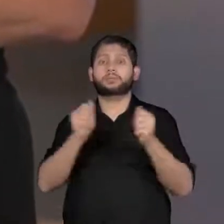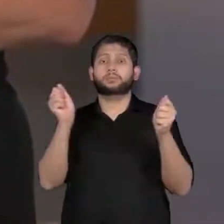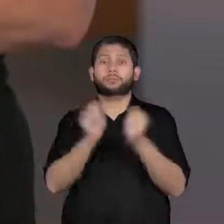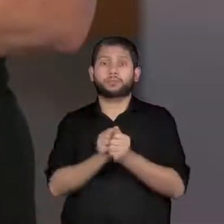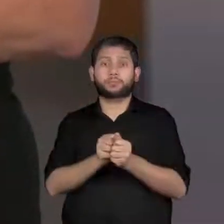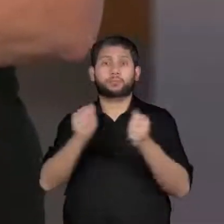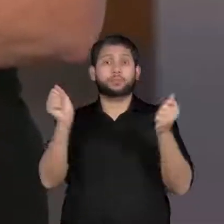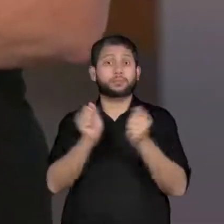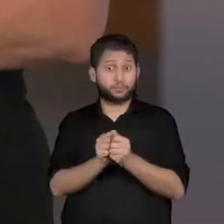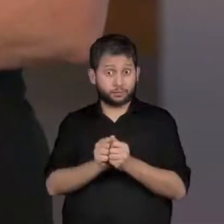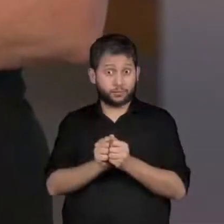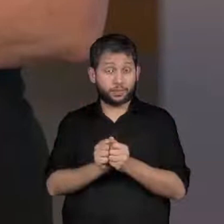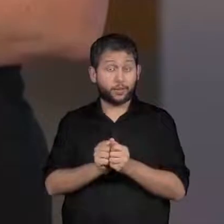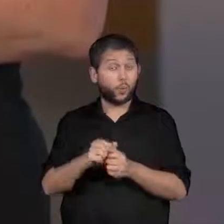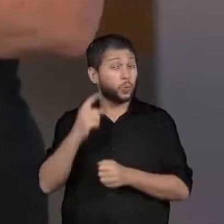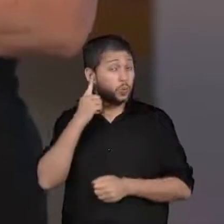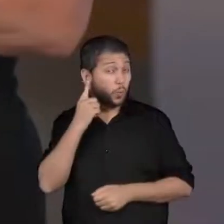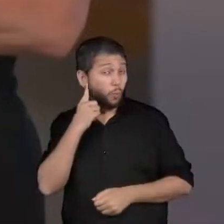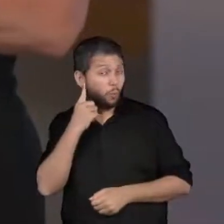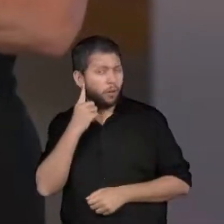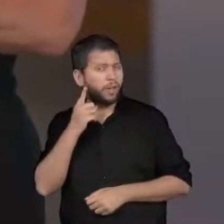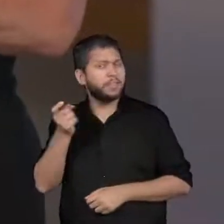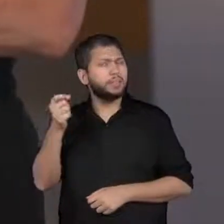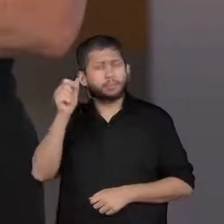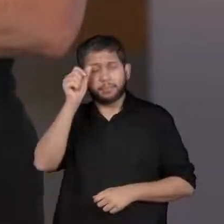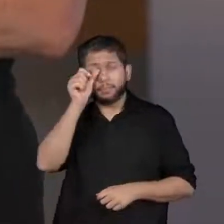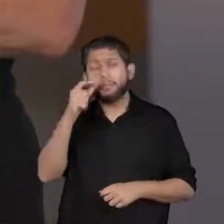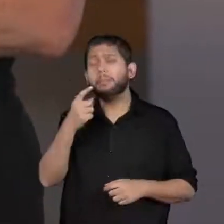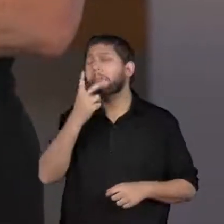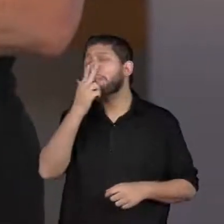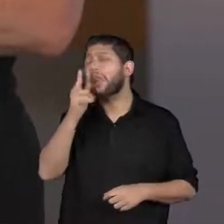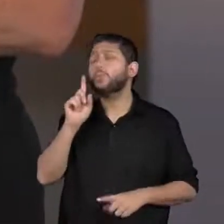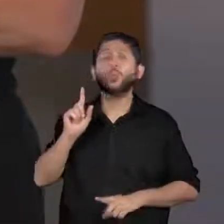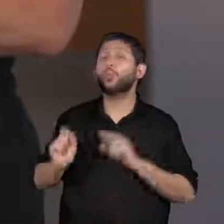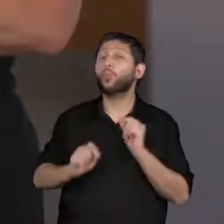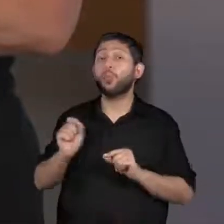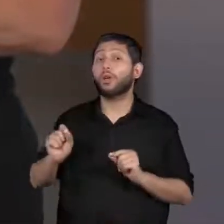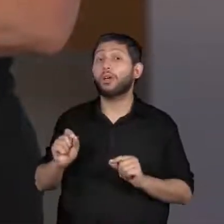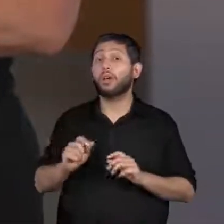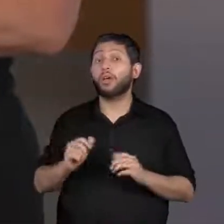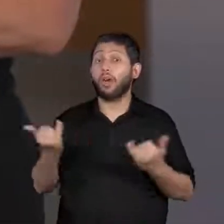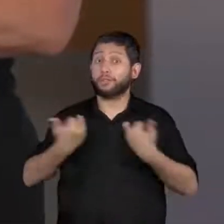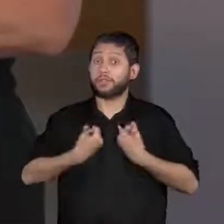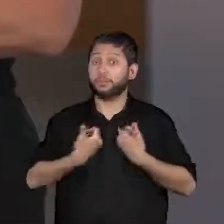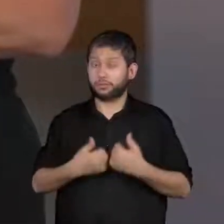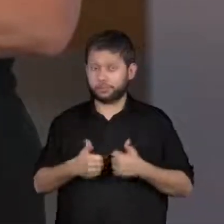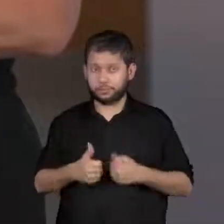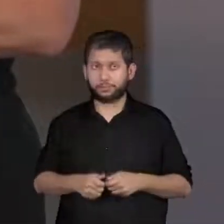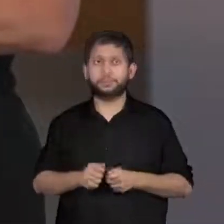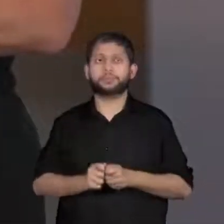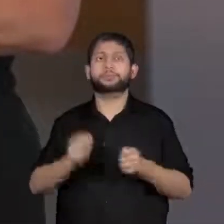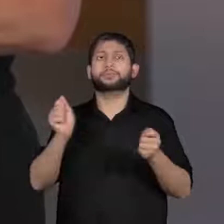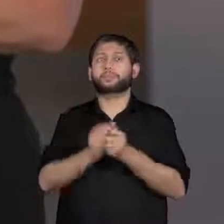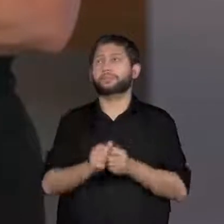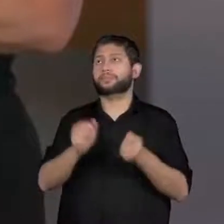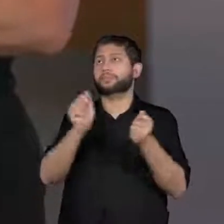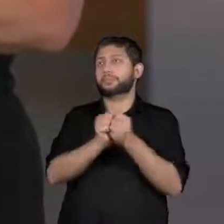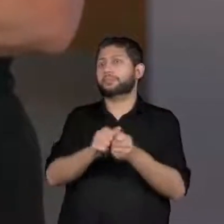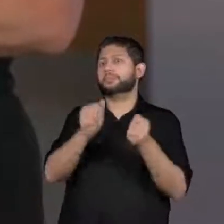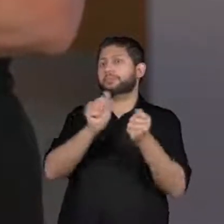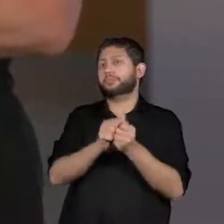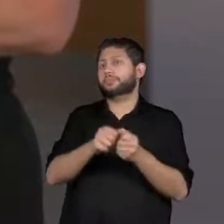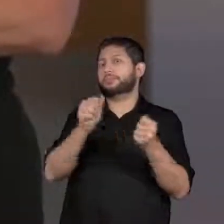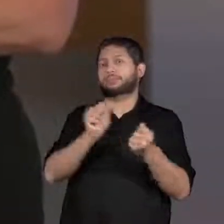preste bastante atenção no som e nos diga aí quais são os objetos que eu estou utilizando. Tá.